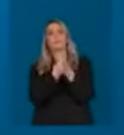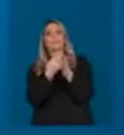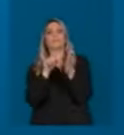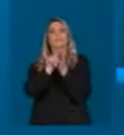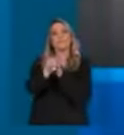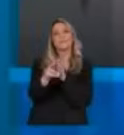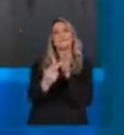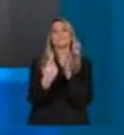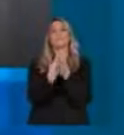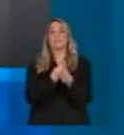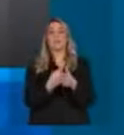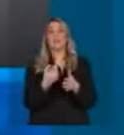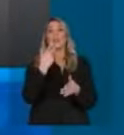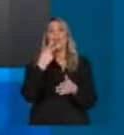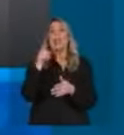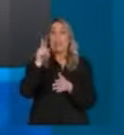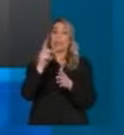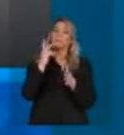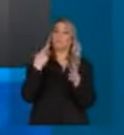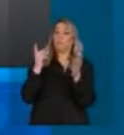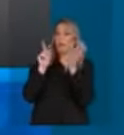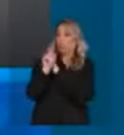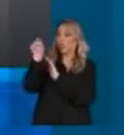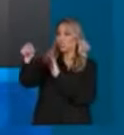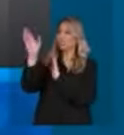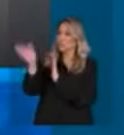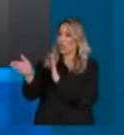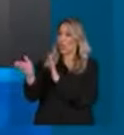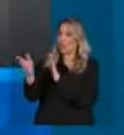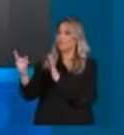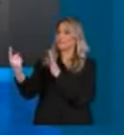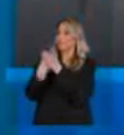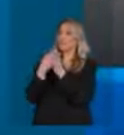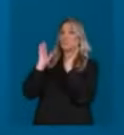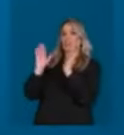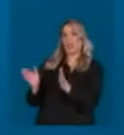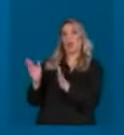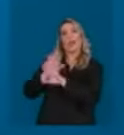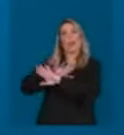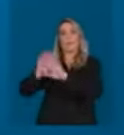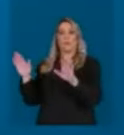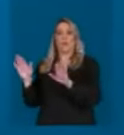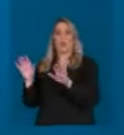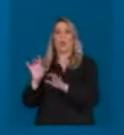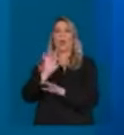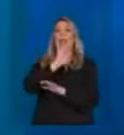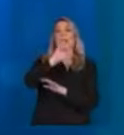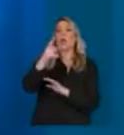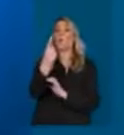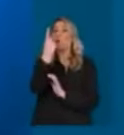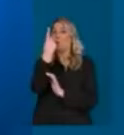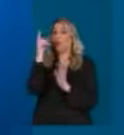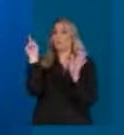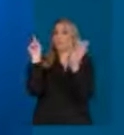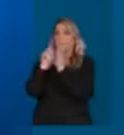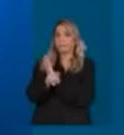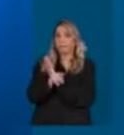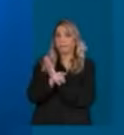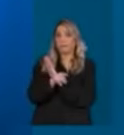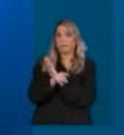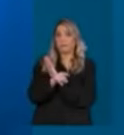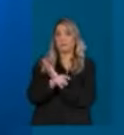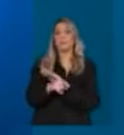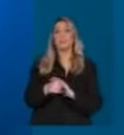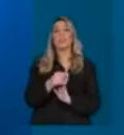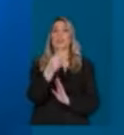nenhum candidato poderá perguntar a quem já respondeu ou a quem lhe fez a pergunta cada um fará apenas uma questão a pergunta